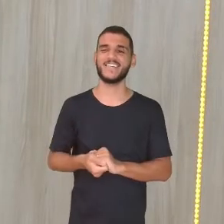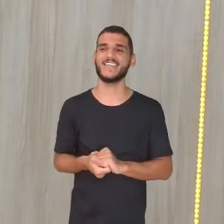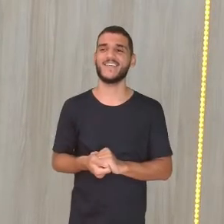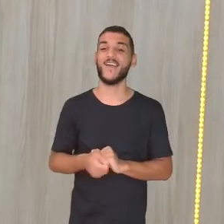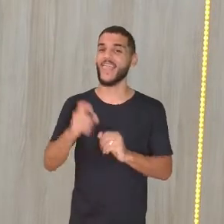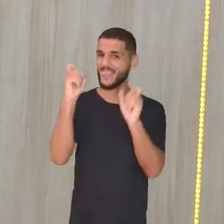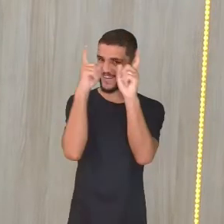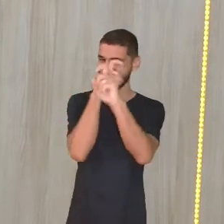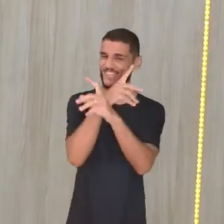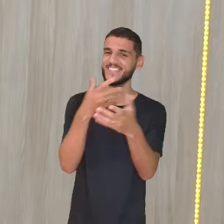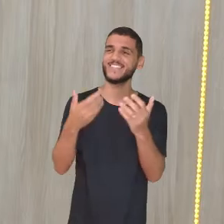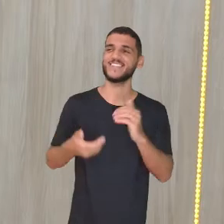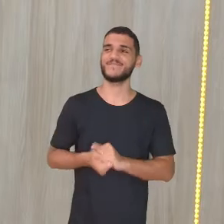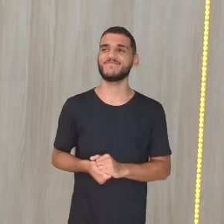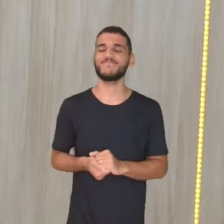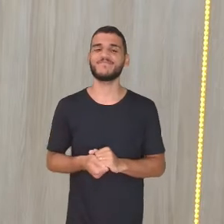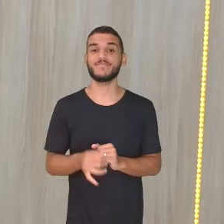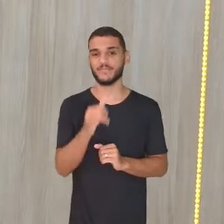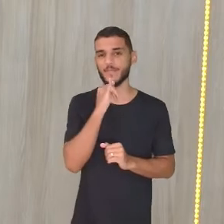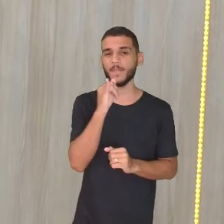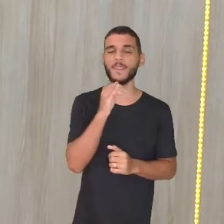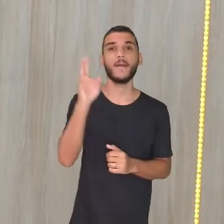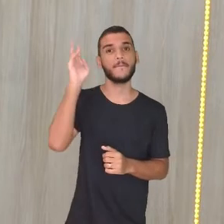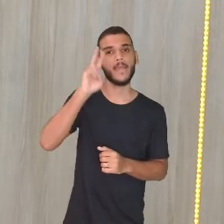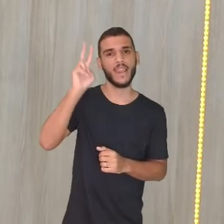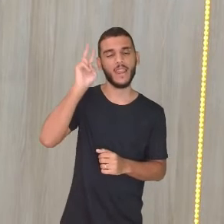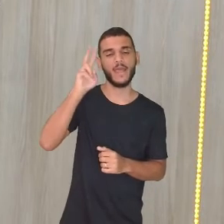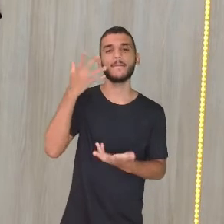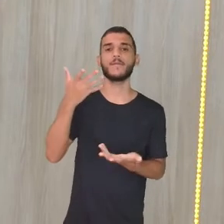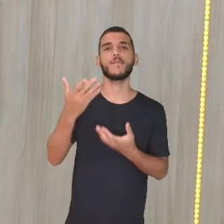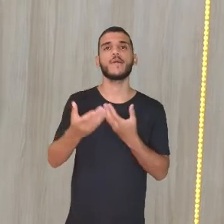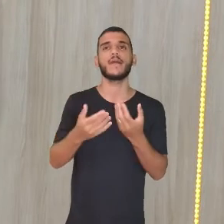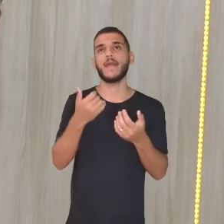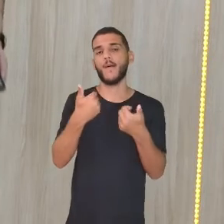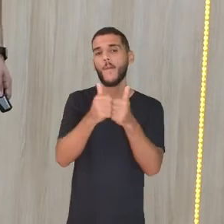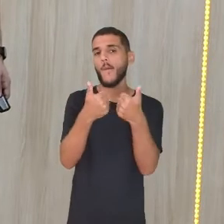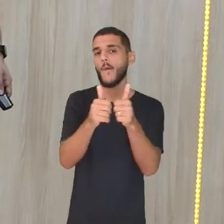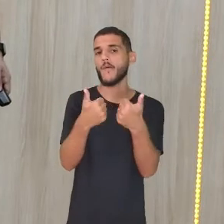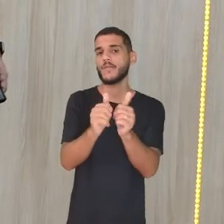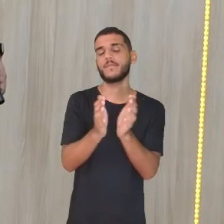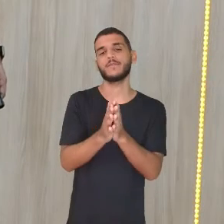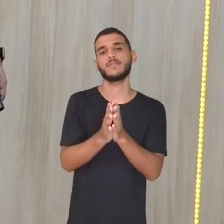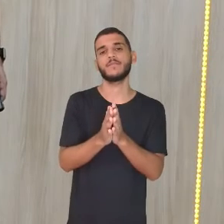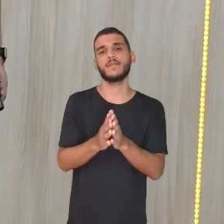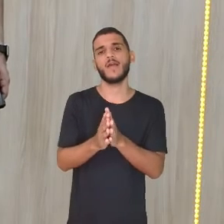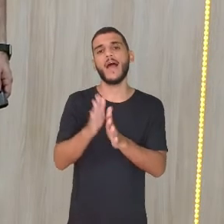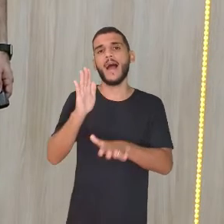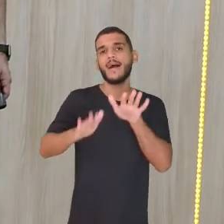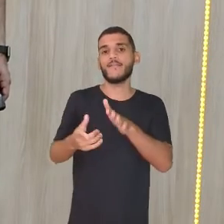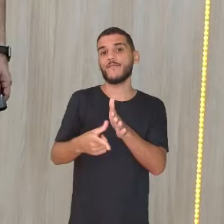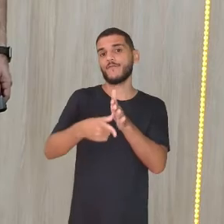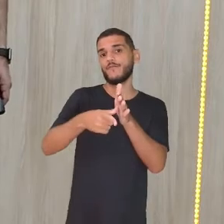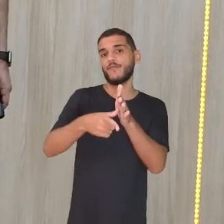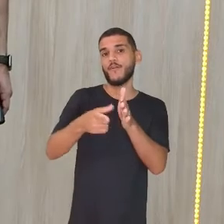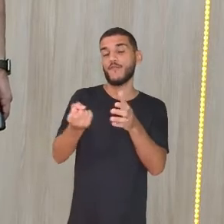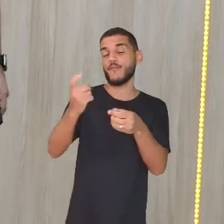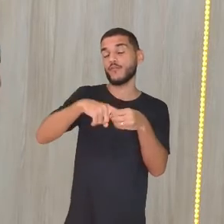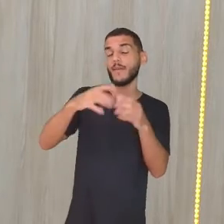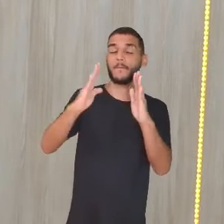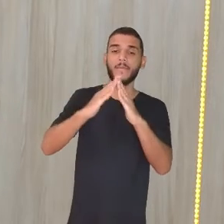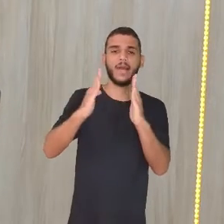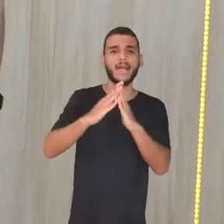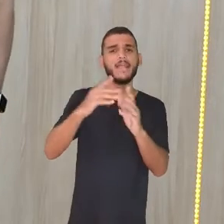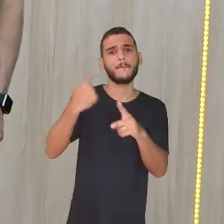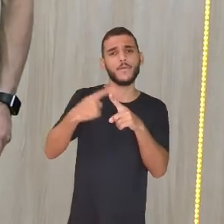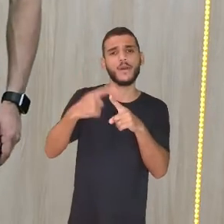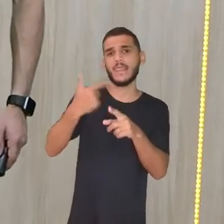lembro em relação aos ônibus, né? Meu amigo, já voltei algumas vezes por causa de 5 centavos, viu? Eita.